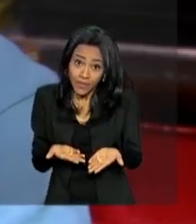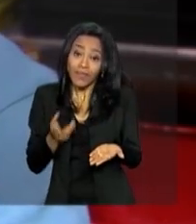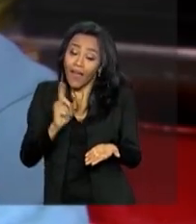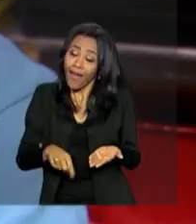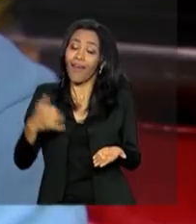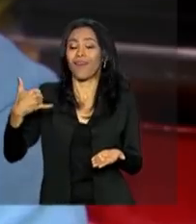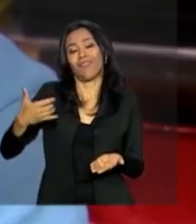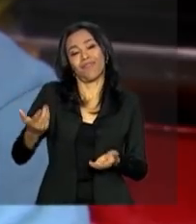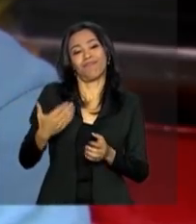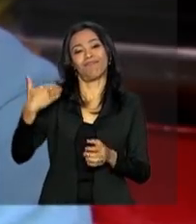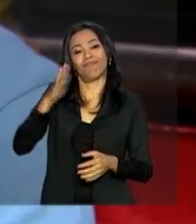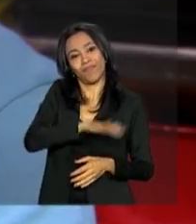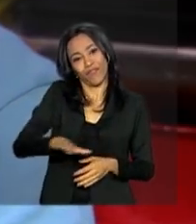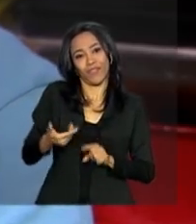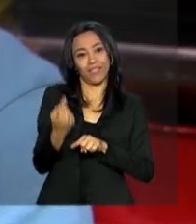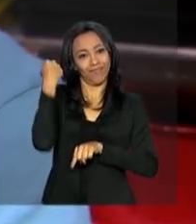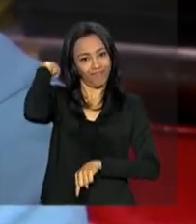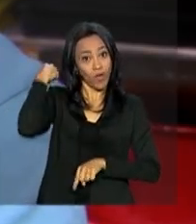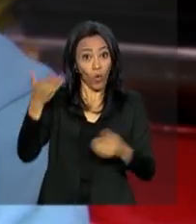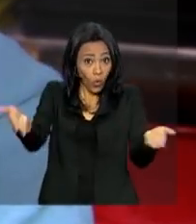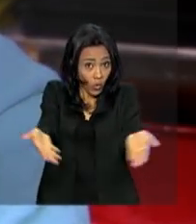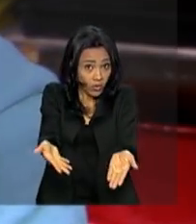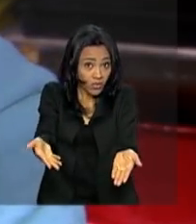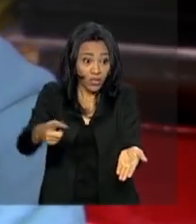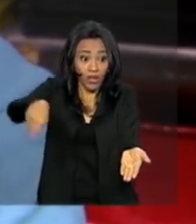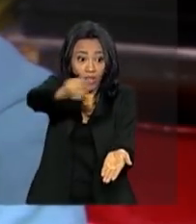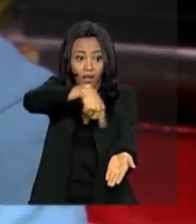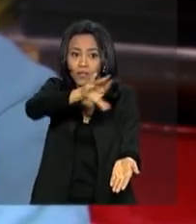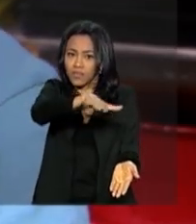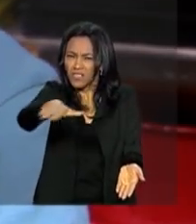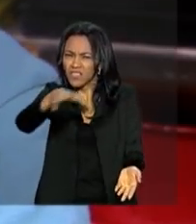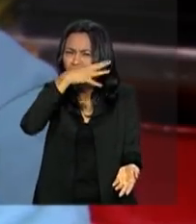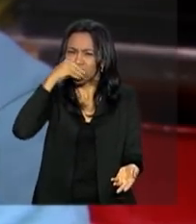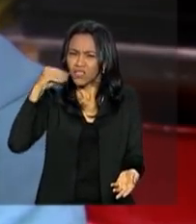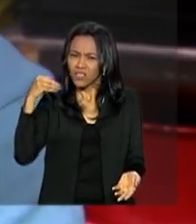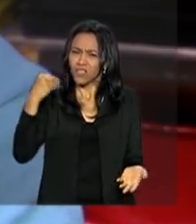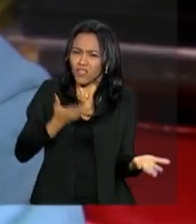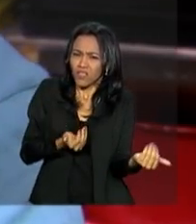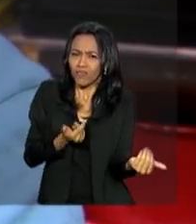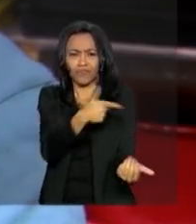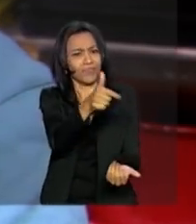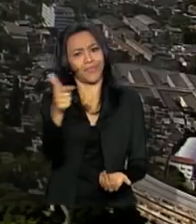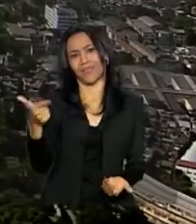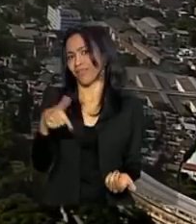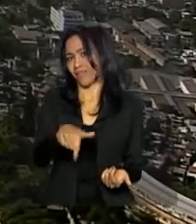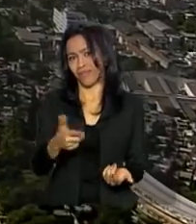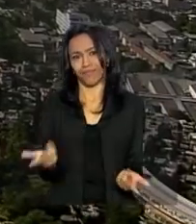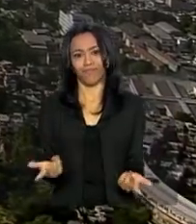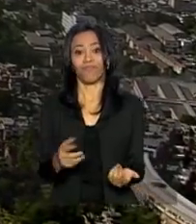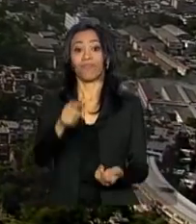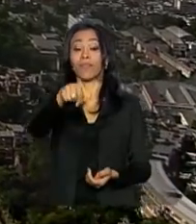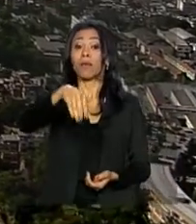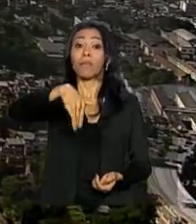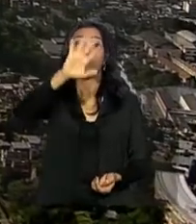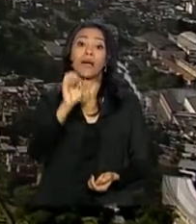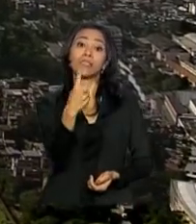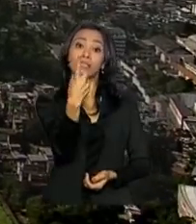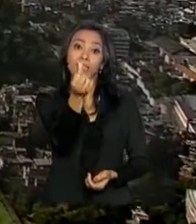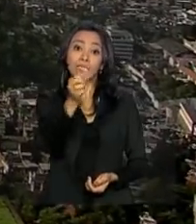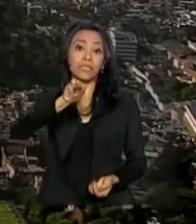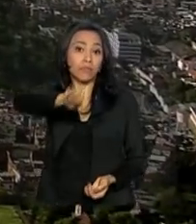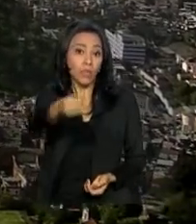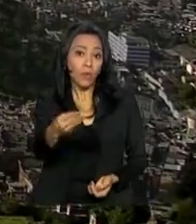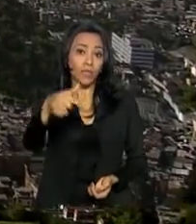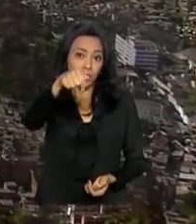nossa infância no Rio de Janeiro. Coisa que hoje as crianças, os jovens, os adolescentes não têm mais isso. Com mais de 16 milhões